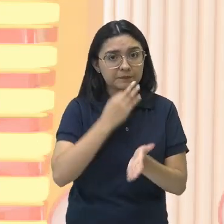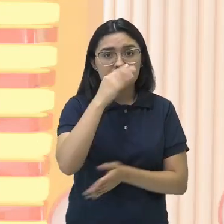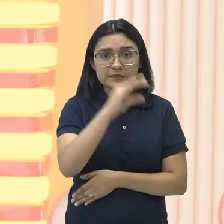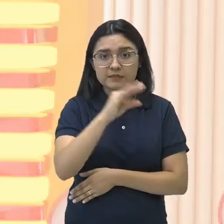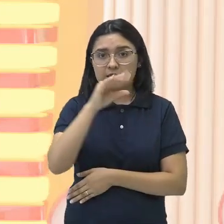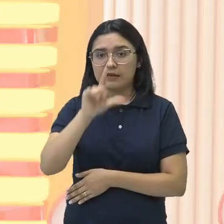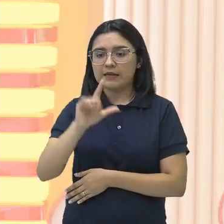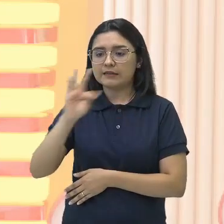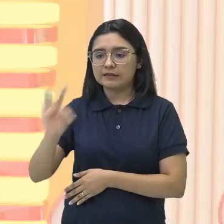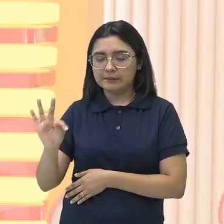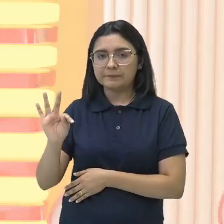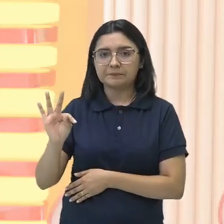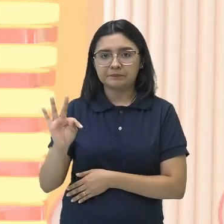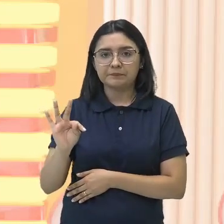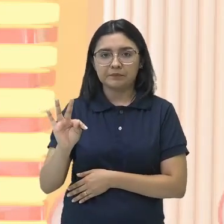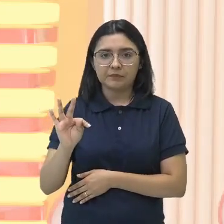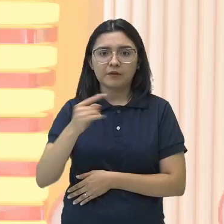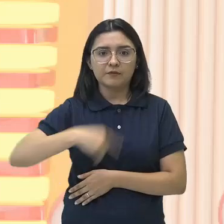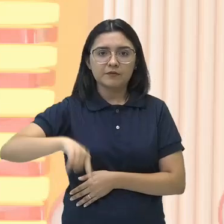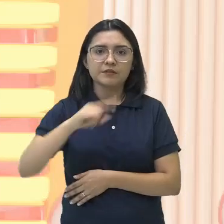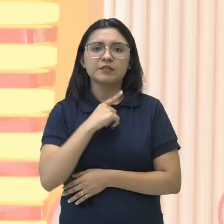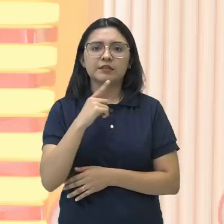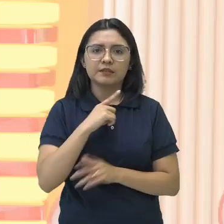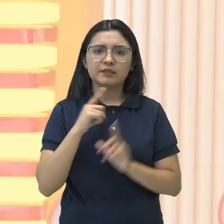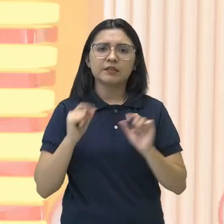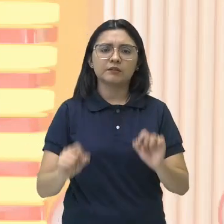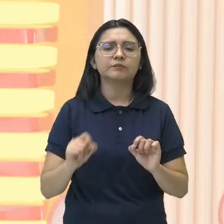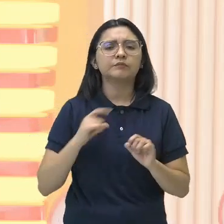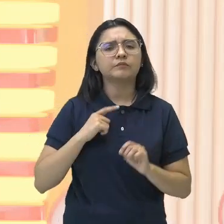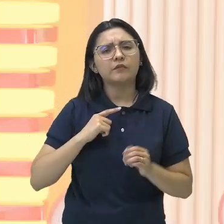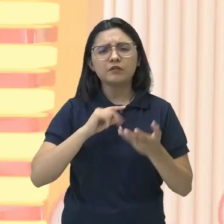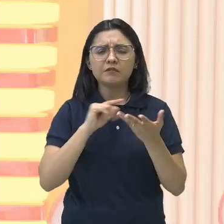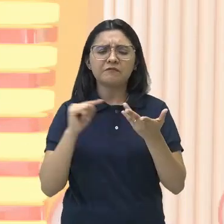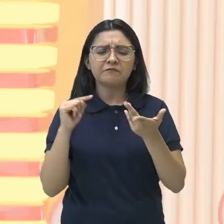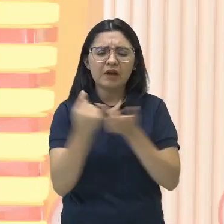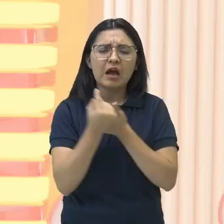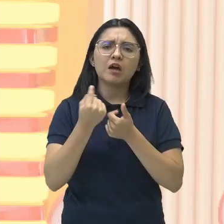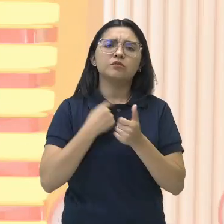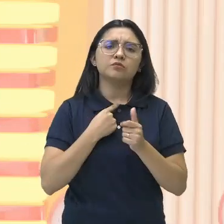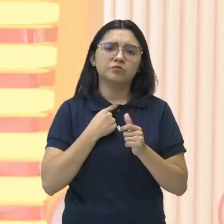a conhecida aí, né, você tem ali todo um conjunto de benefícios que